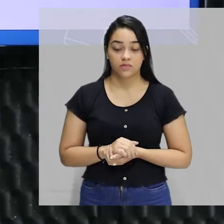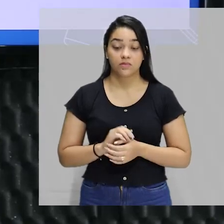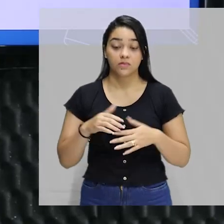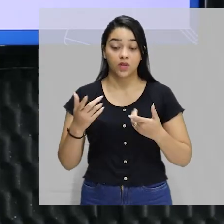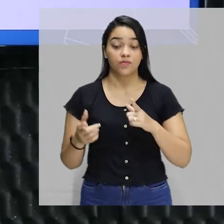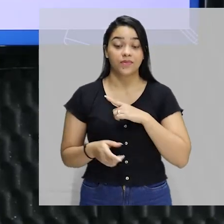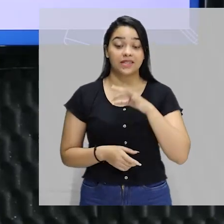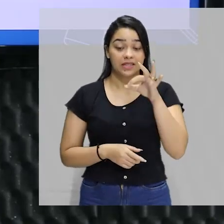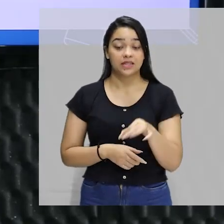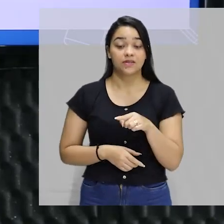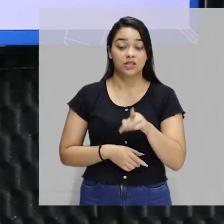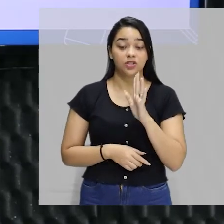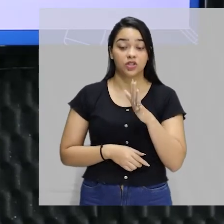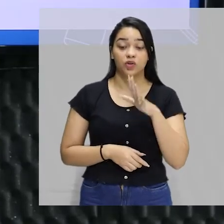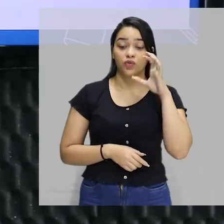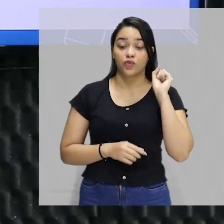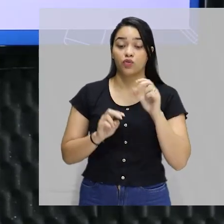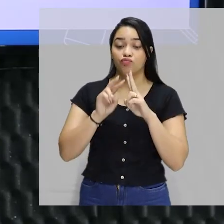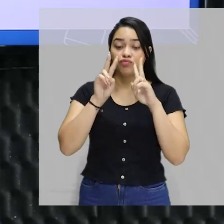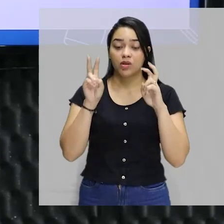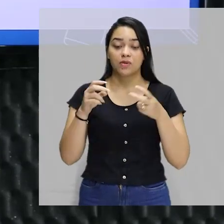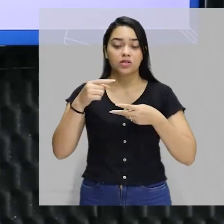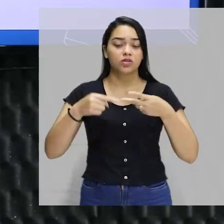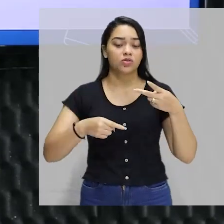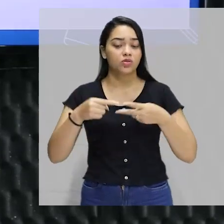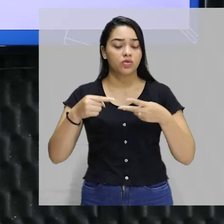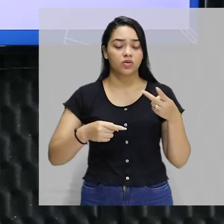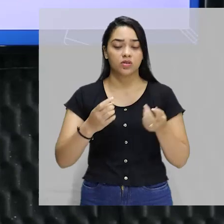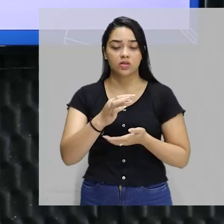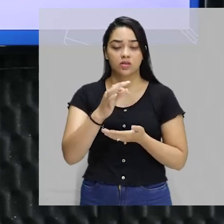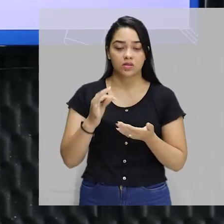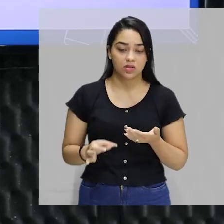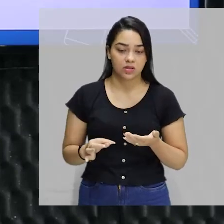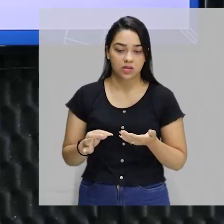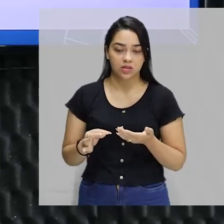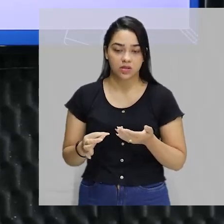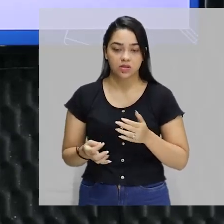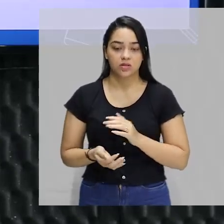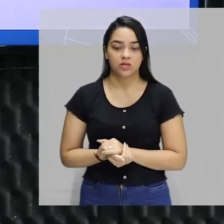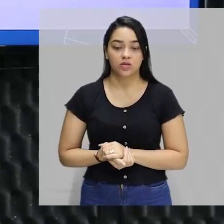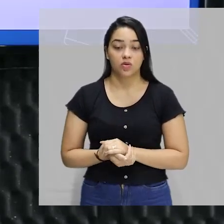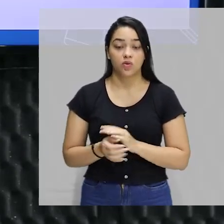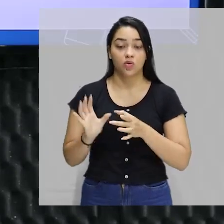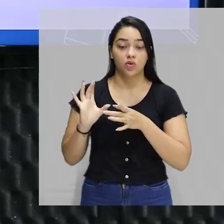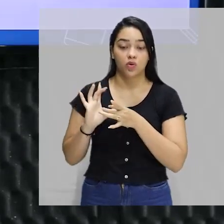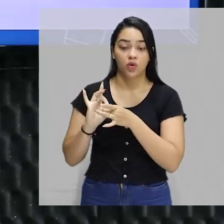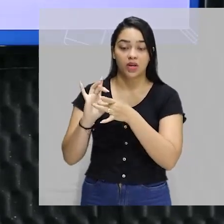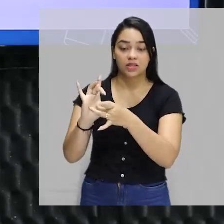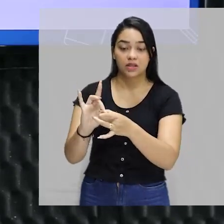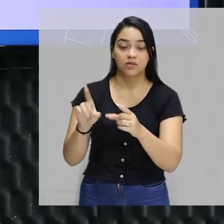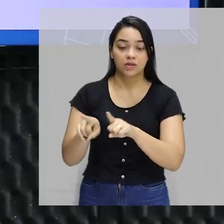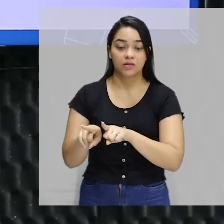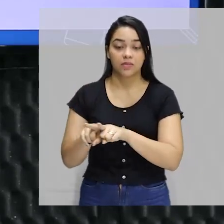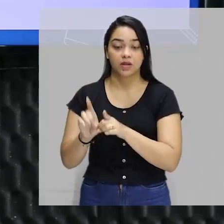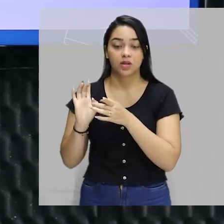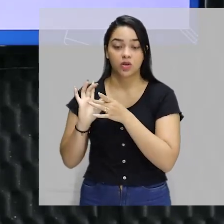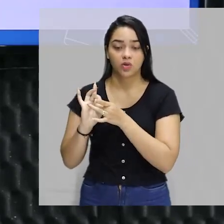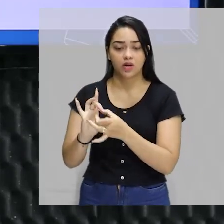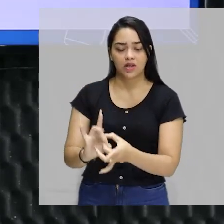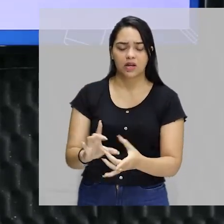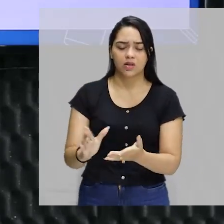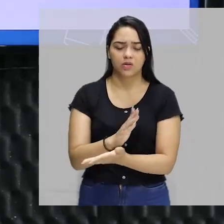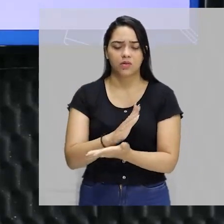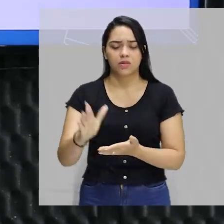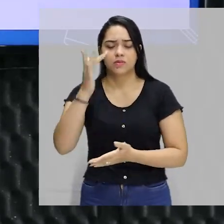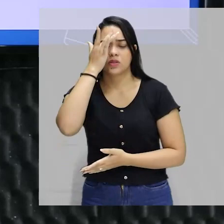Tenho certeza que vocês já ouviram falar sobre esses dois textos, sobre esses dois termos, coesão e coerência. Muitos